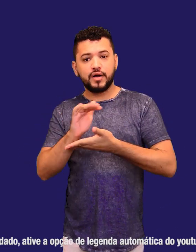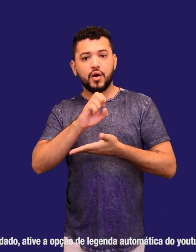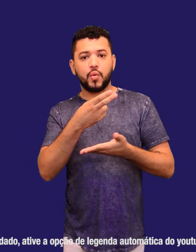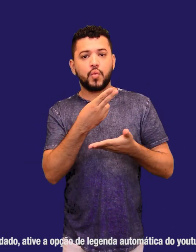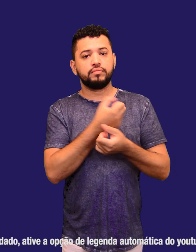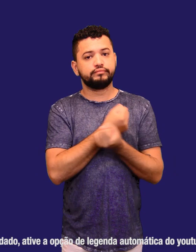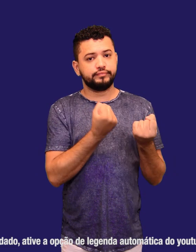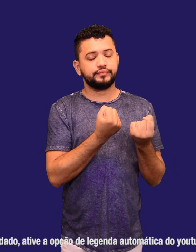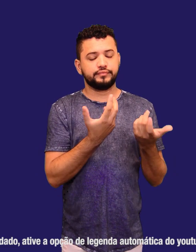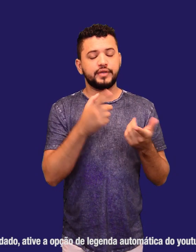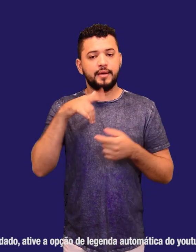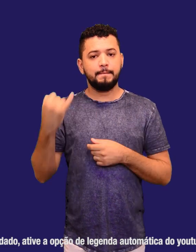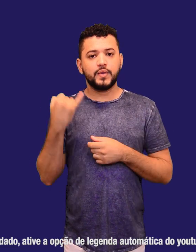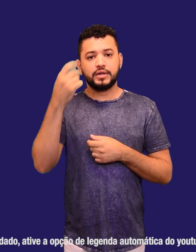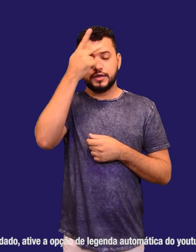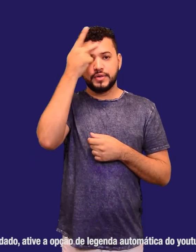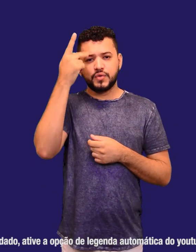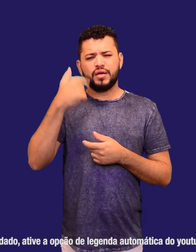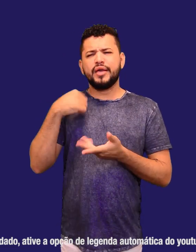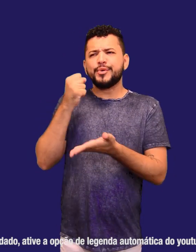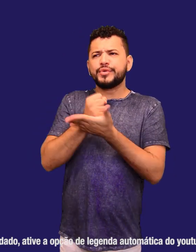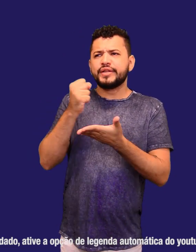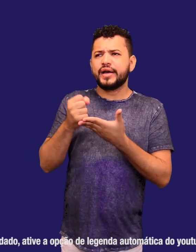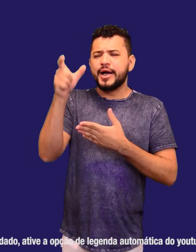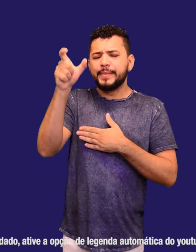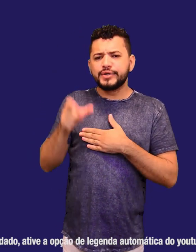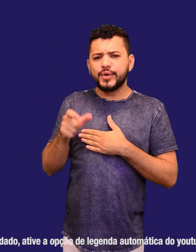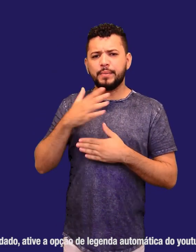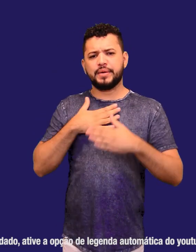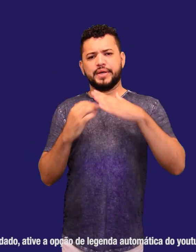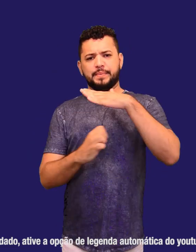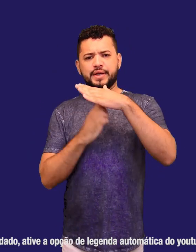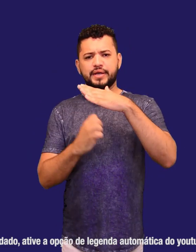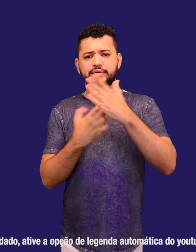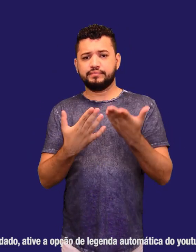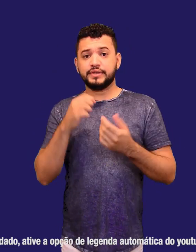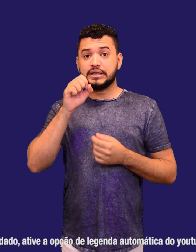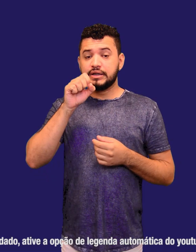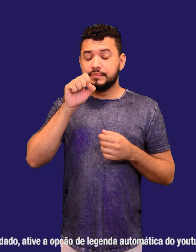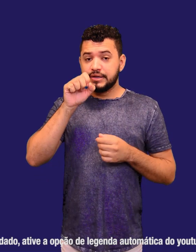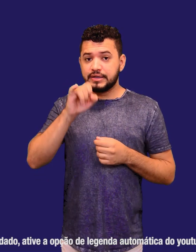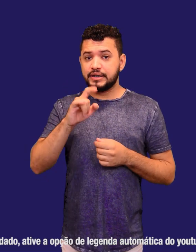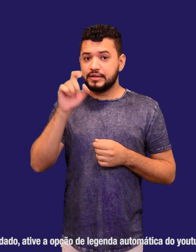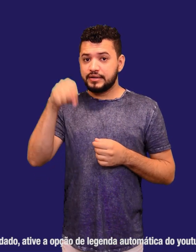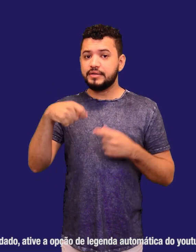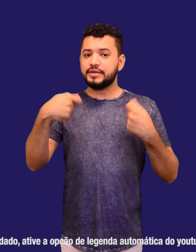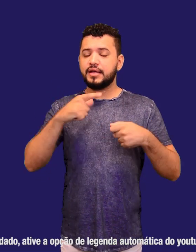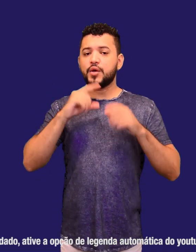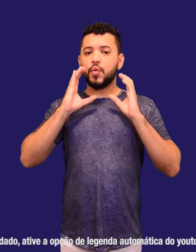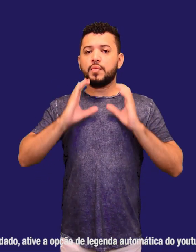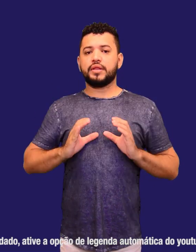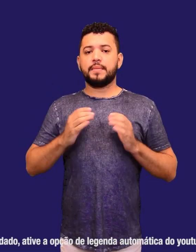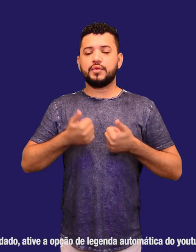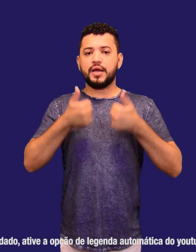muito importante que o candidato pense: eu contrataria essa pessoa para a minha empresa? Então, se portar para ser a melhor versão nesse processo, que